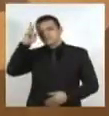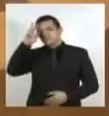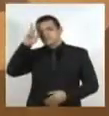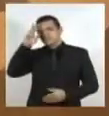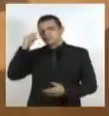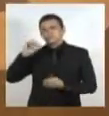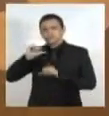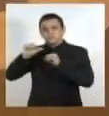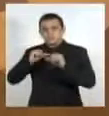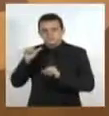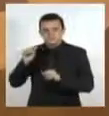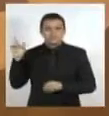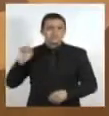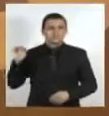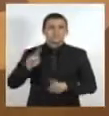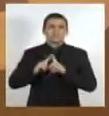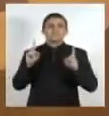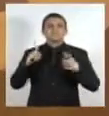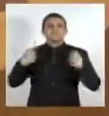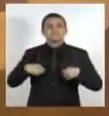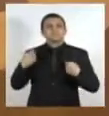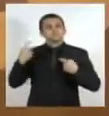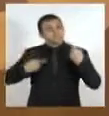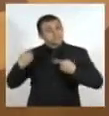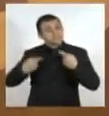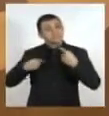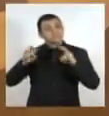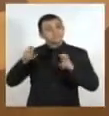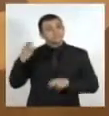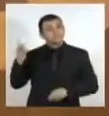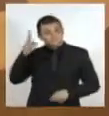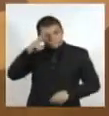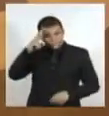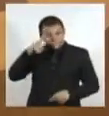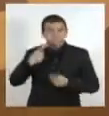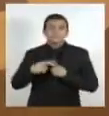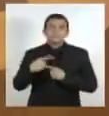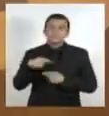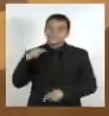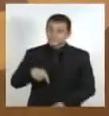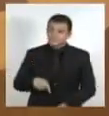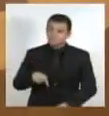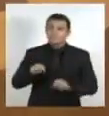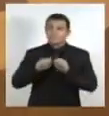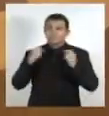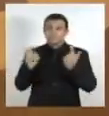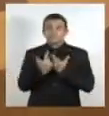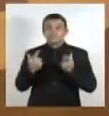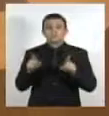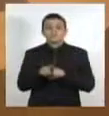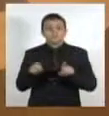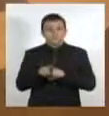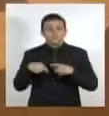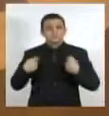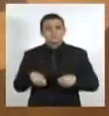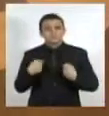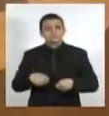mas para que nós possamos discuti-la, porque esta Assembleia Legislativa também tem que discutir a história do